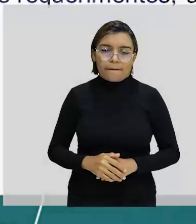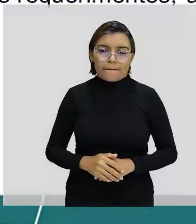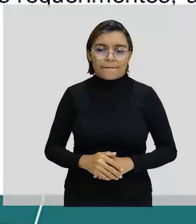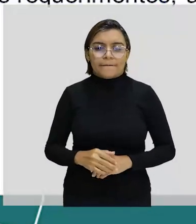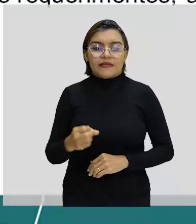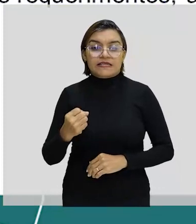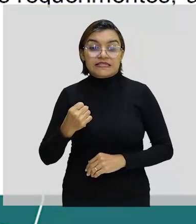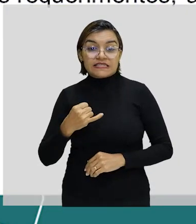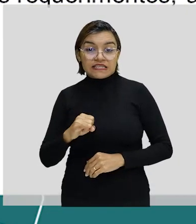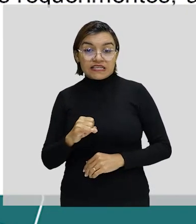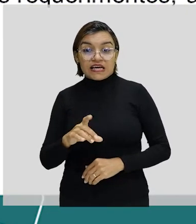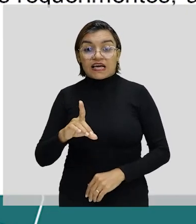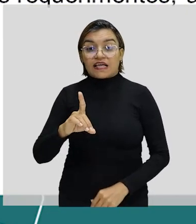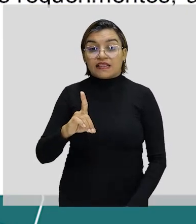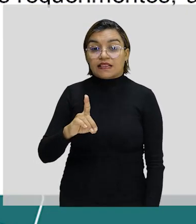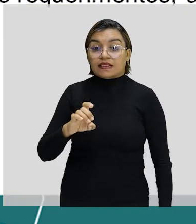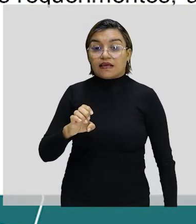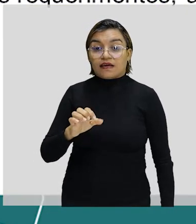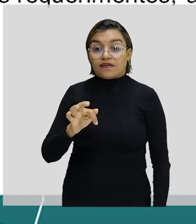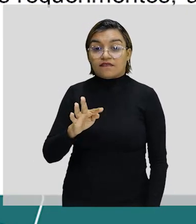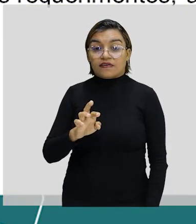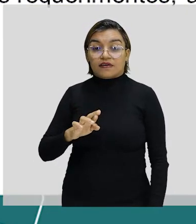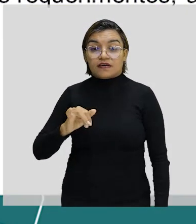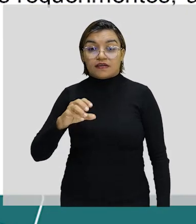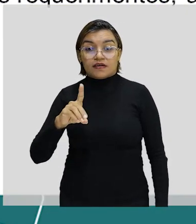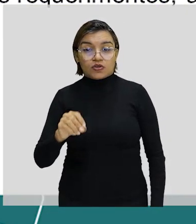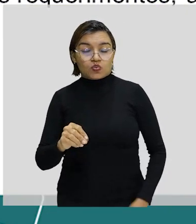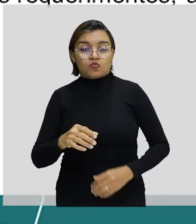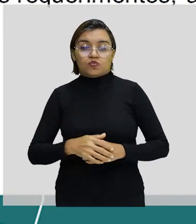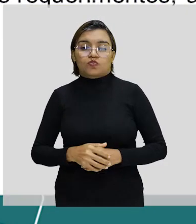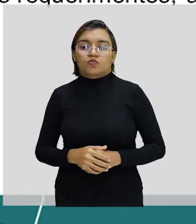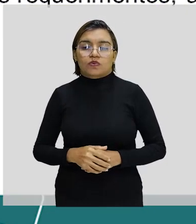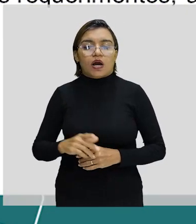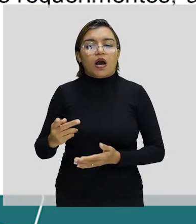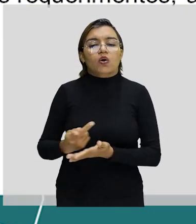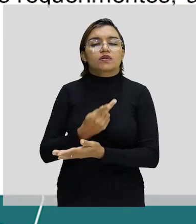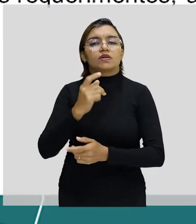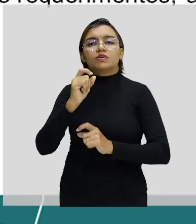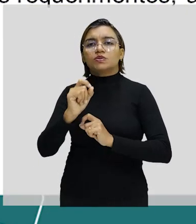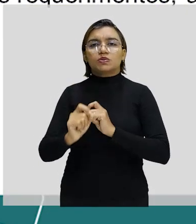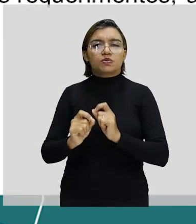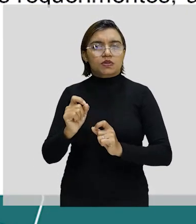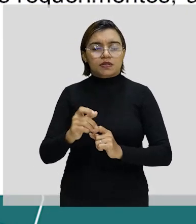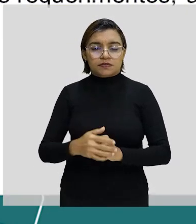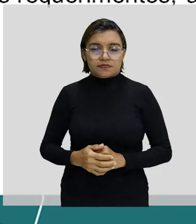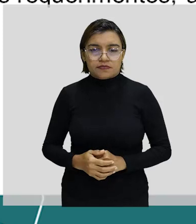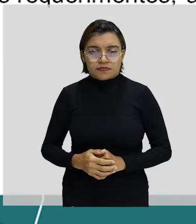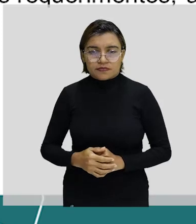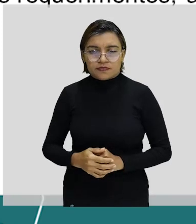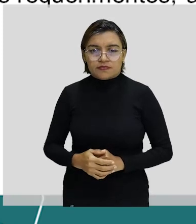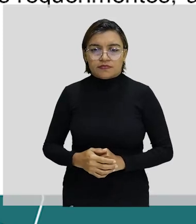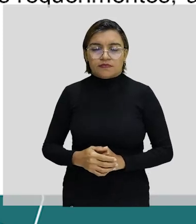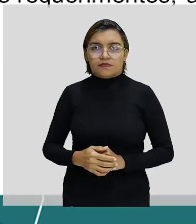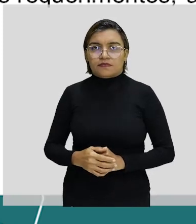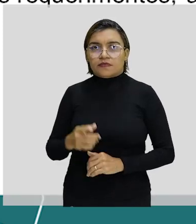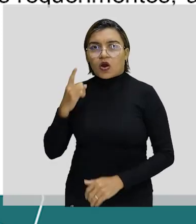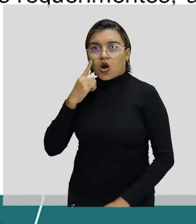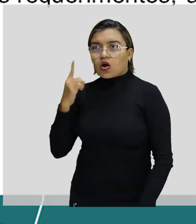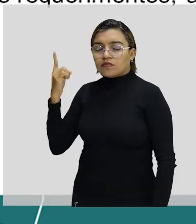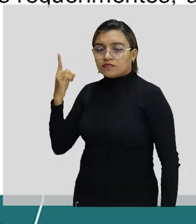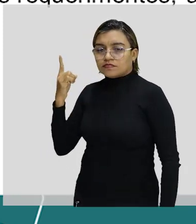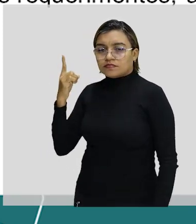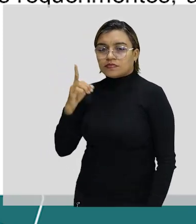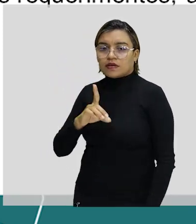Se ele for deferido, o que vai acontecer? É muito comum a palavra deferido e